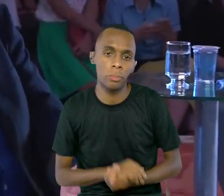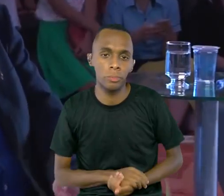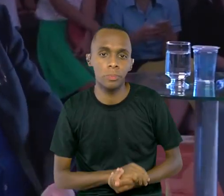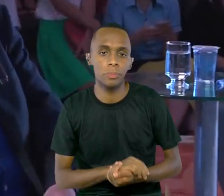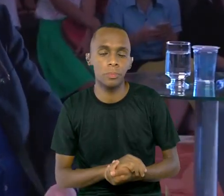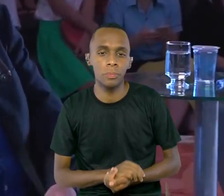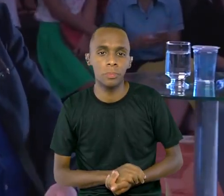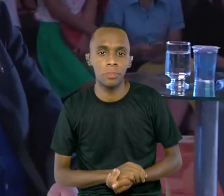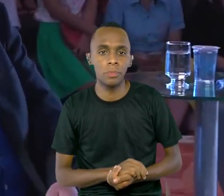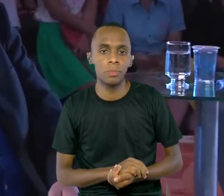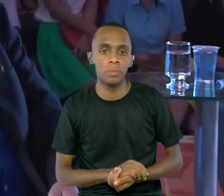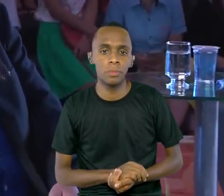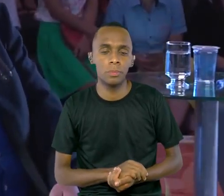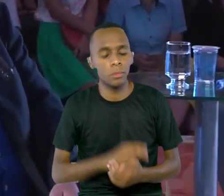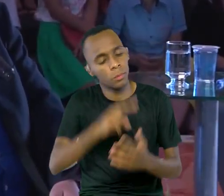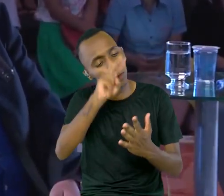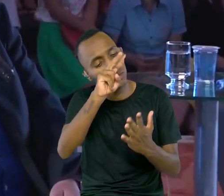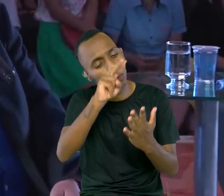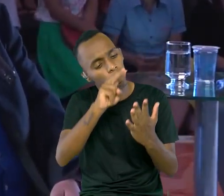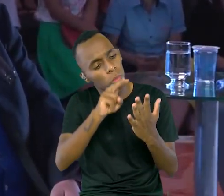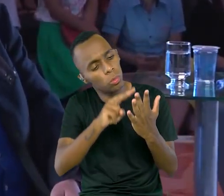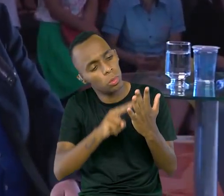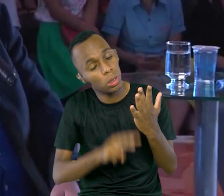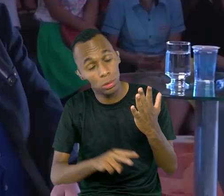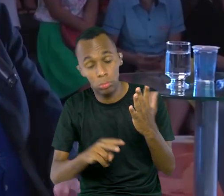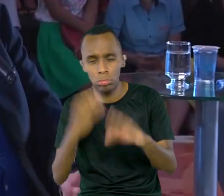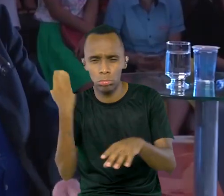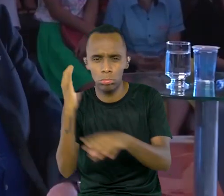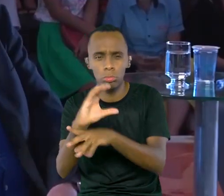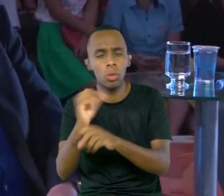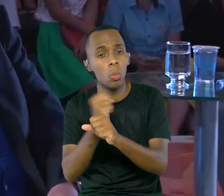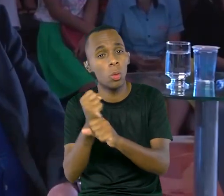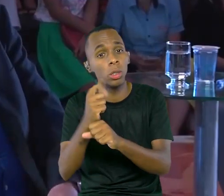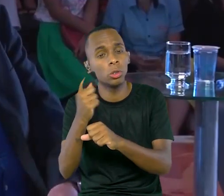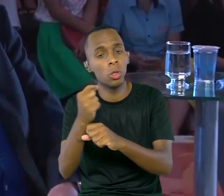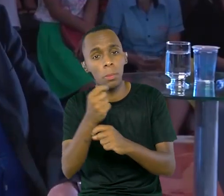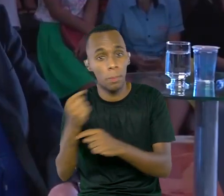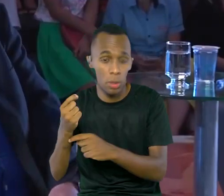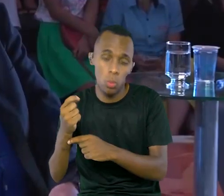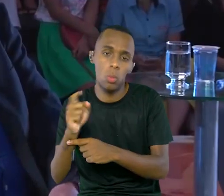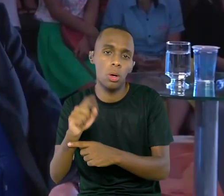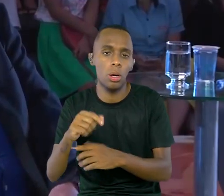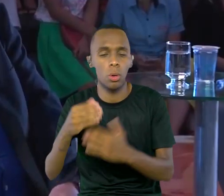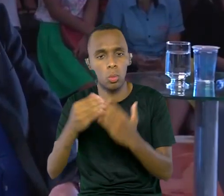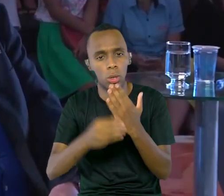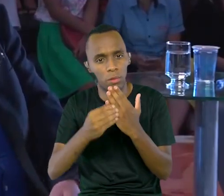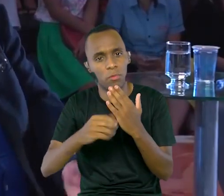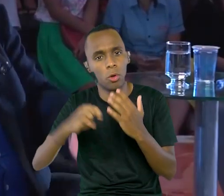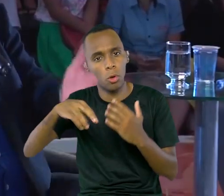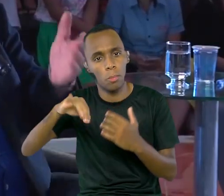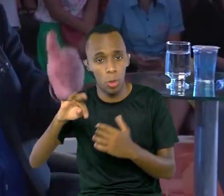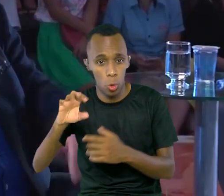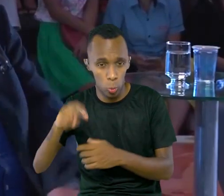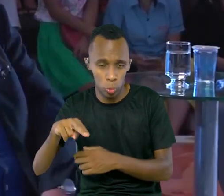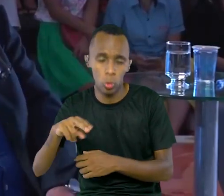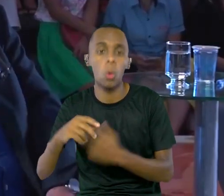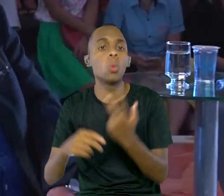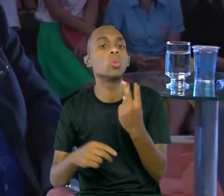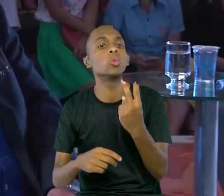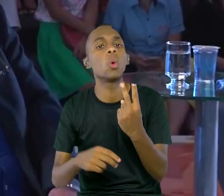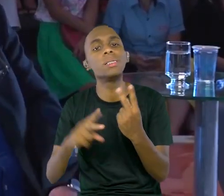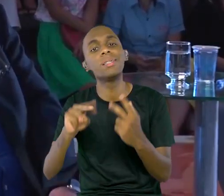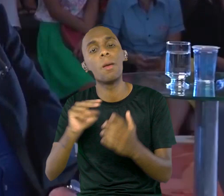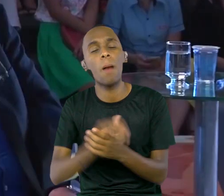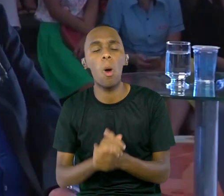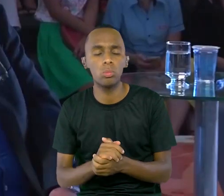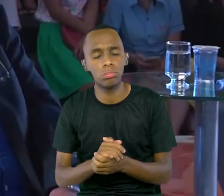sempre plural. E um dia eu lia, logo foi lançado, no ano 2000, um livro do Milton Ratum, chamado Dois